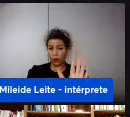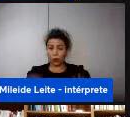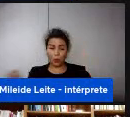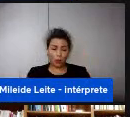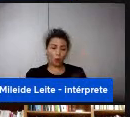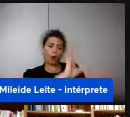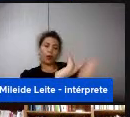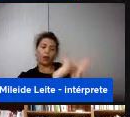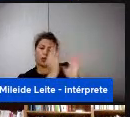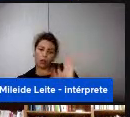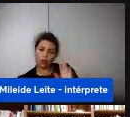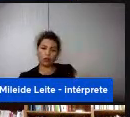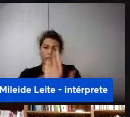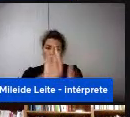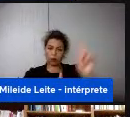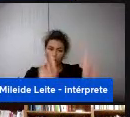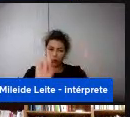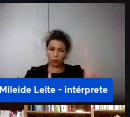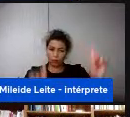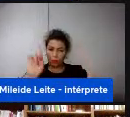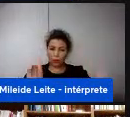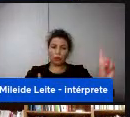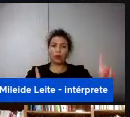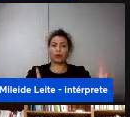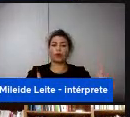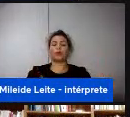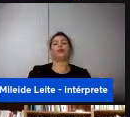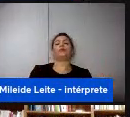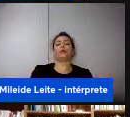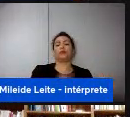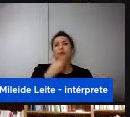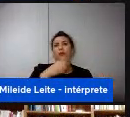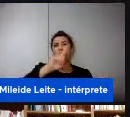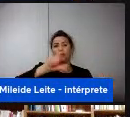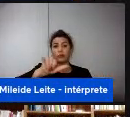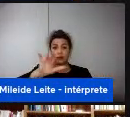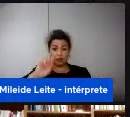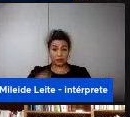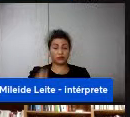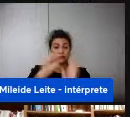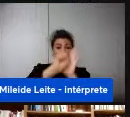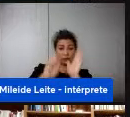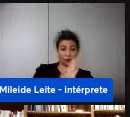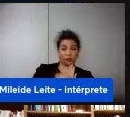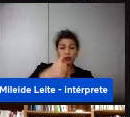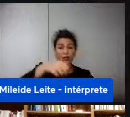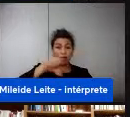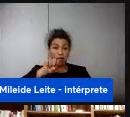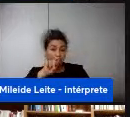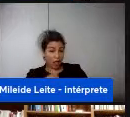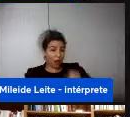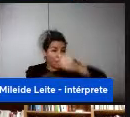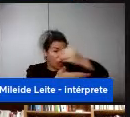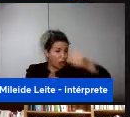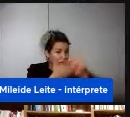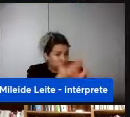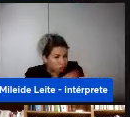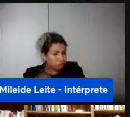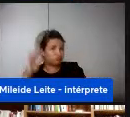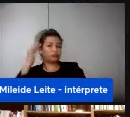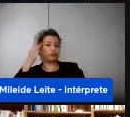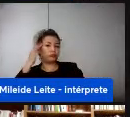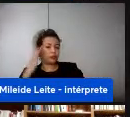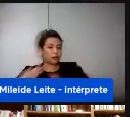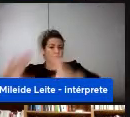abordagem estatística pelo Bayes, no século XIX, né? Mas ela é a base do entendimento do que a gente chama do